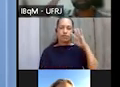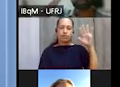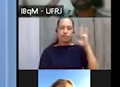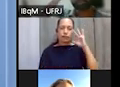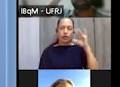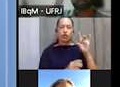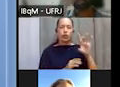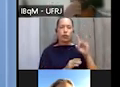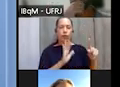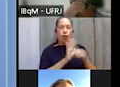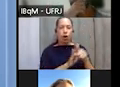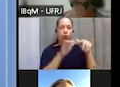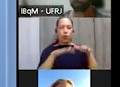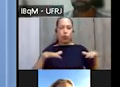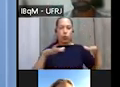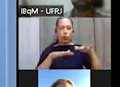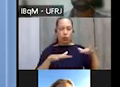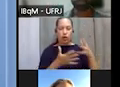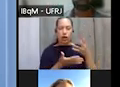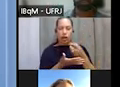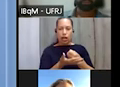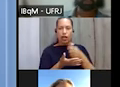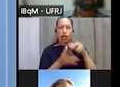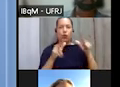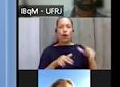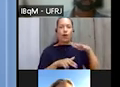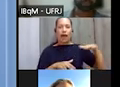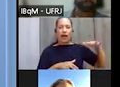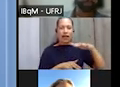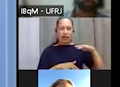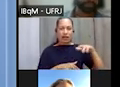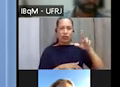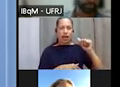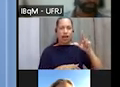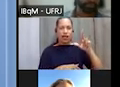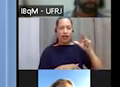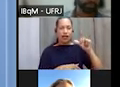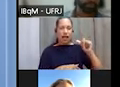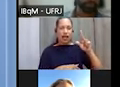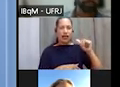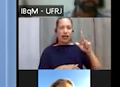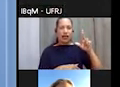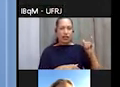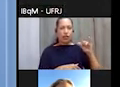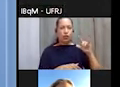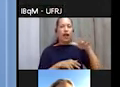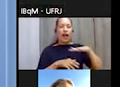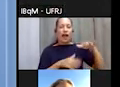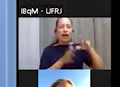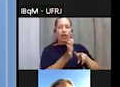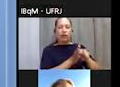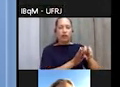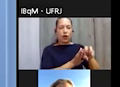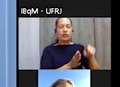uma bacia sedimentar, como a área da bacia do Araripe, é que a área com fósseis abrange 12